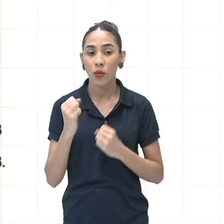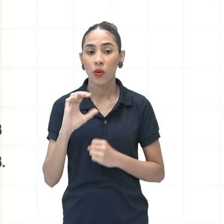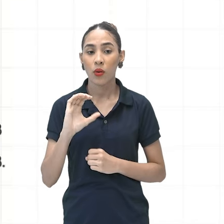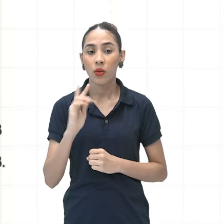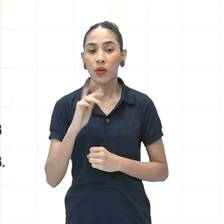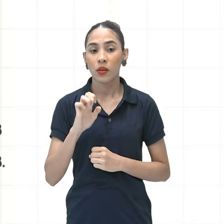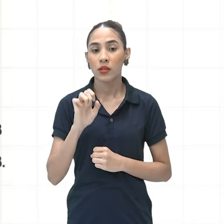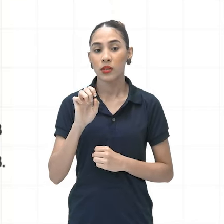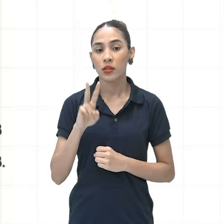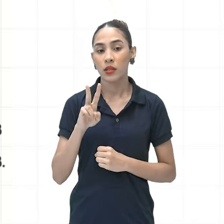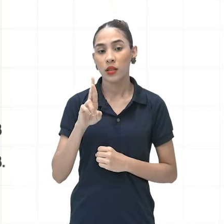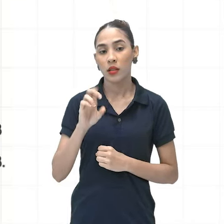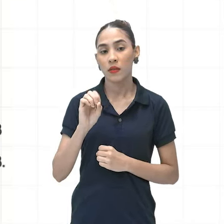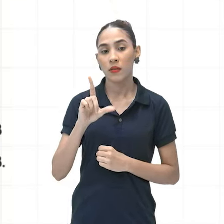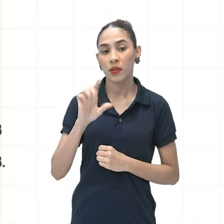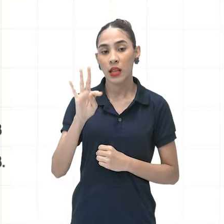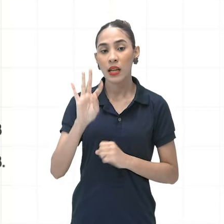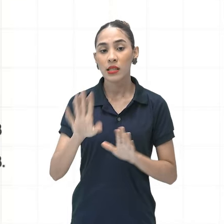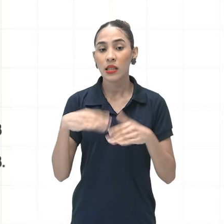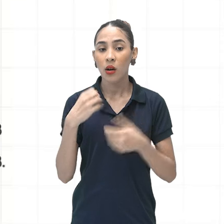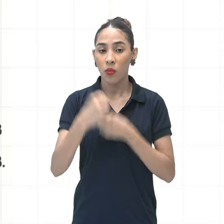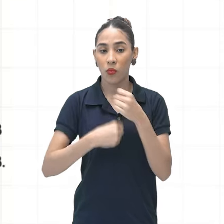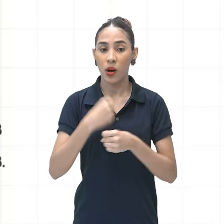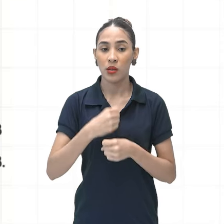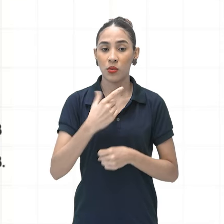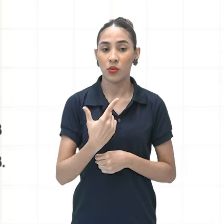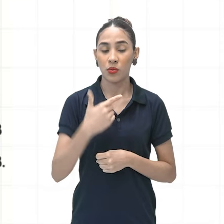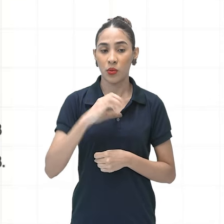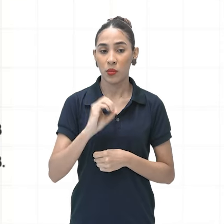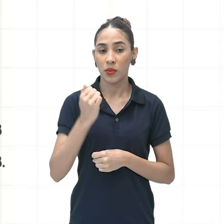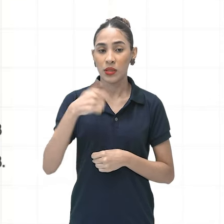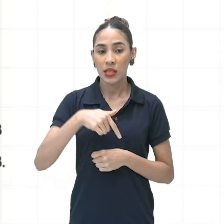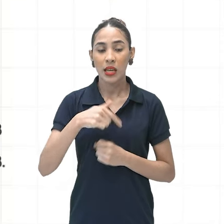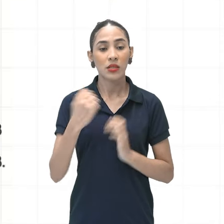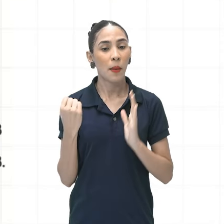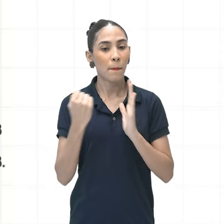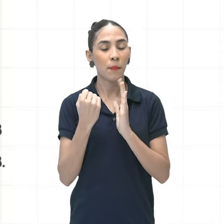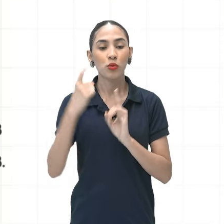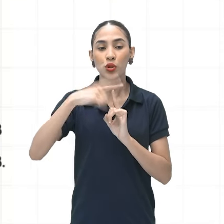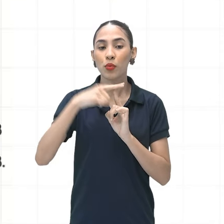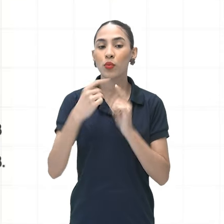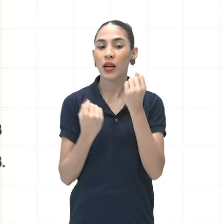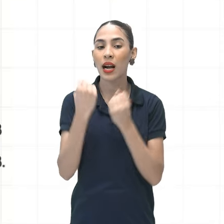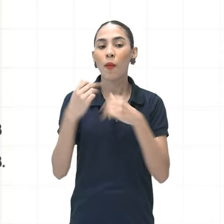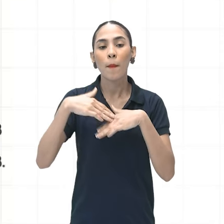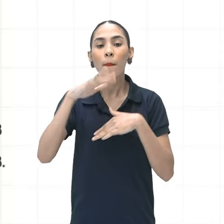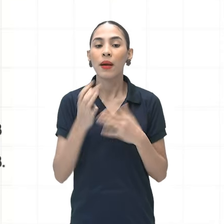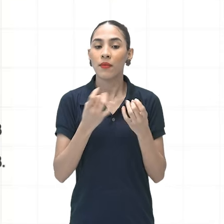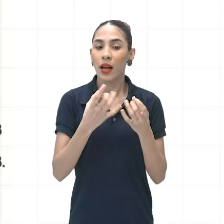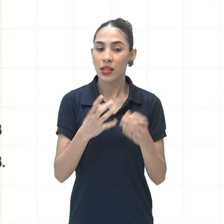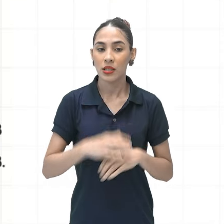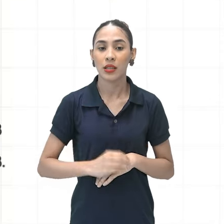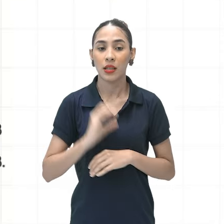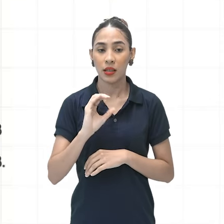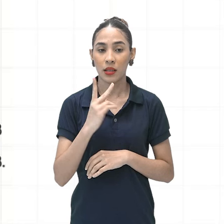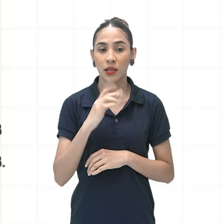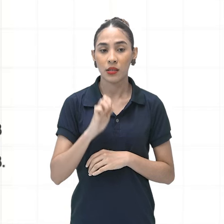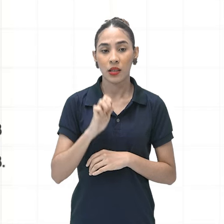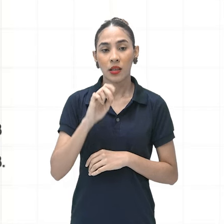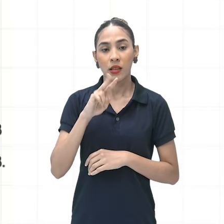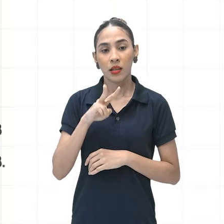Chevrolet, né? Então, neste ano de 2017, a marca de carro mais vendida foi os carros da